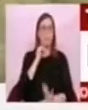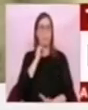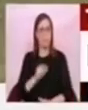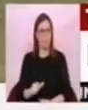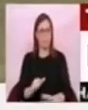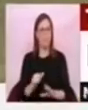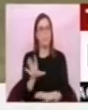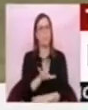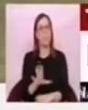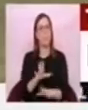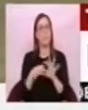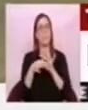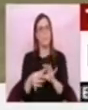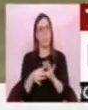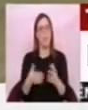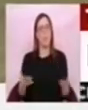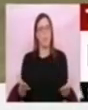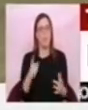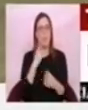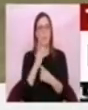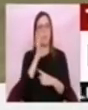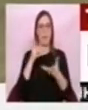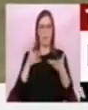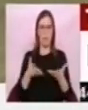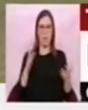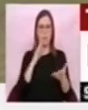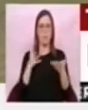para, de alguma forma, colaborar com Sim, o Governo. E, por exemplo,